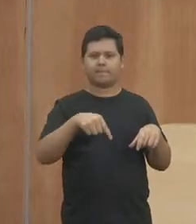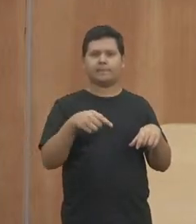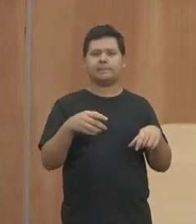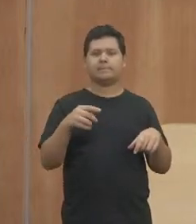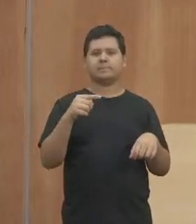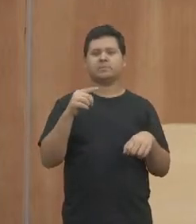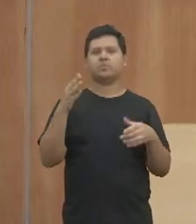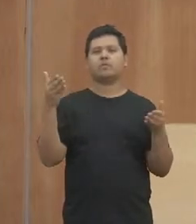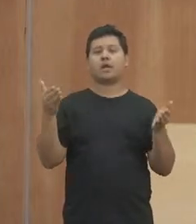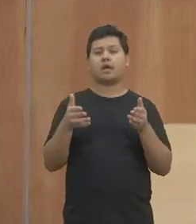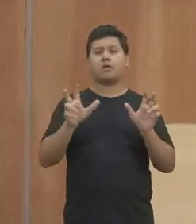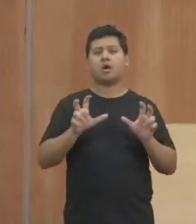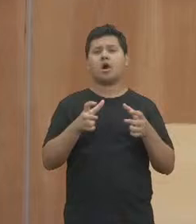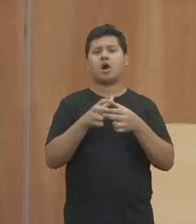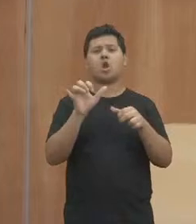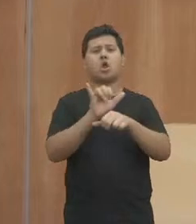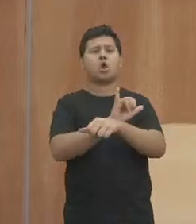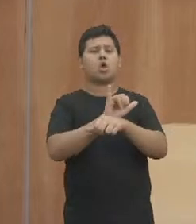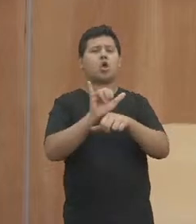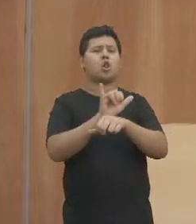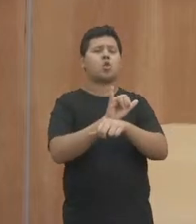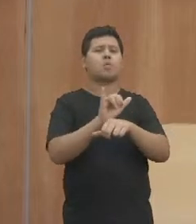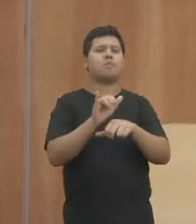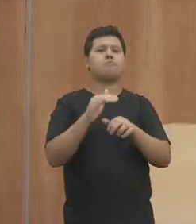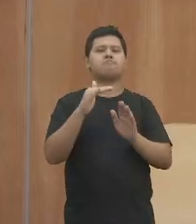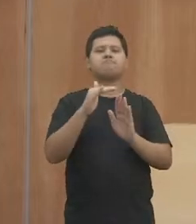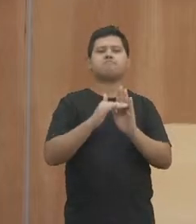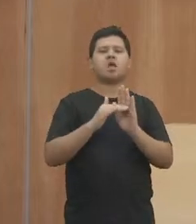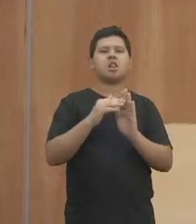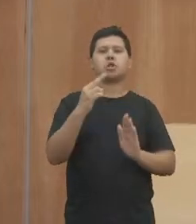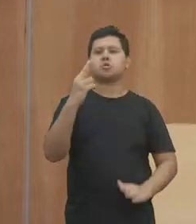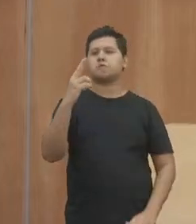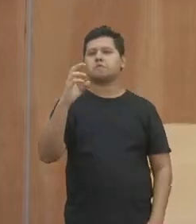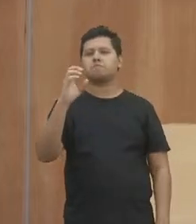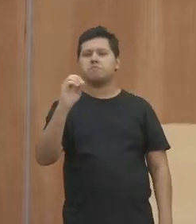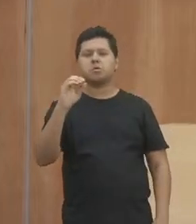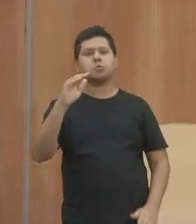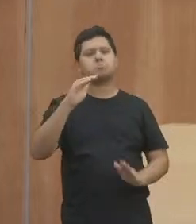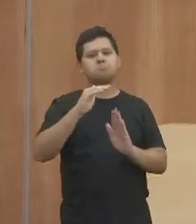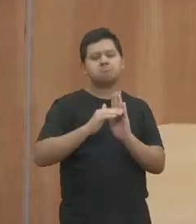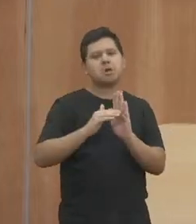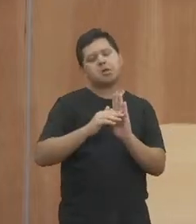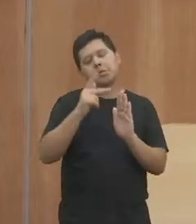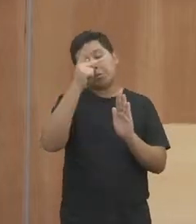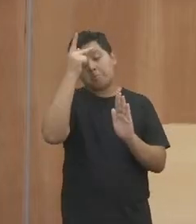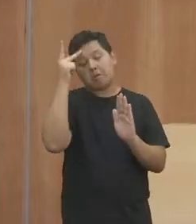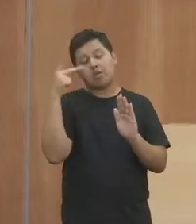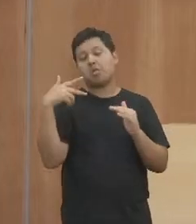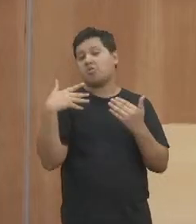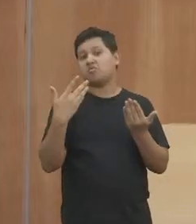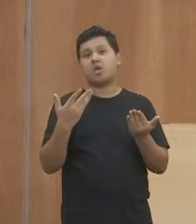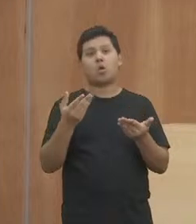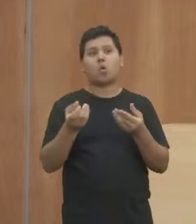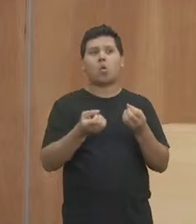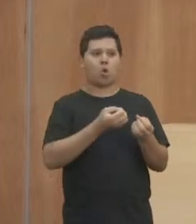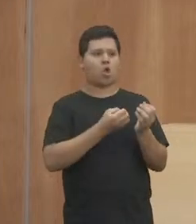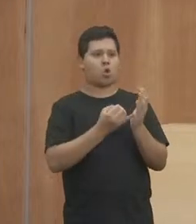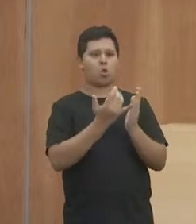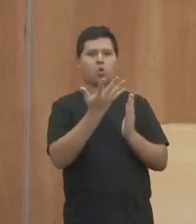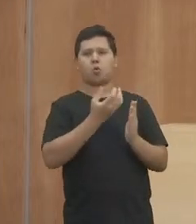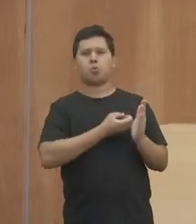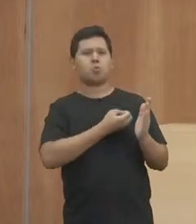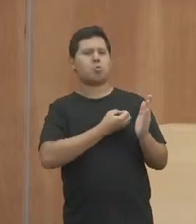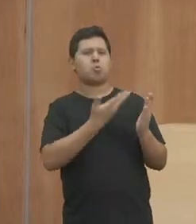momento, na TV Câmara pelo YouTube, a gente tem menos de 20 pessoas assistindo. Eu não sei qual é a média de audiência na